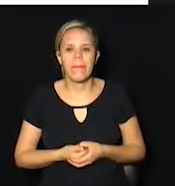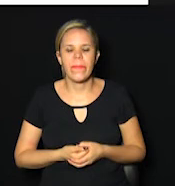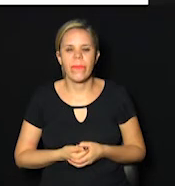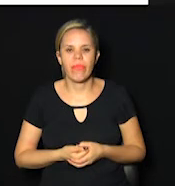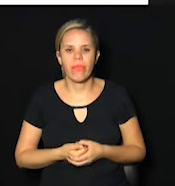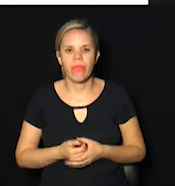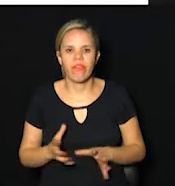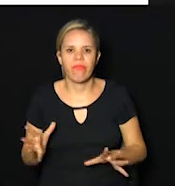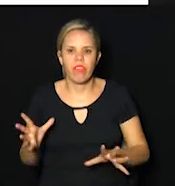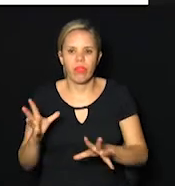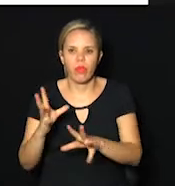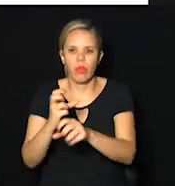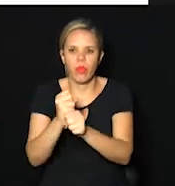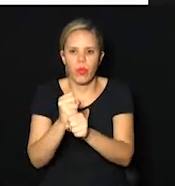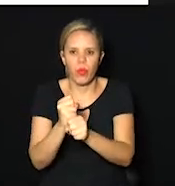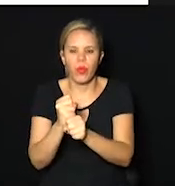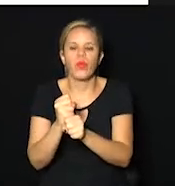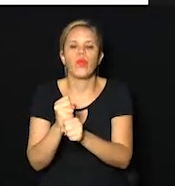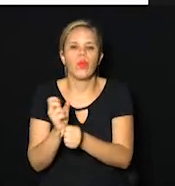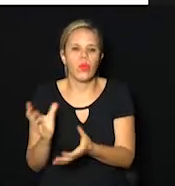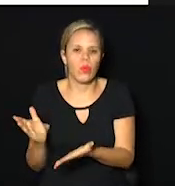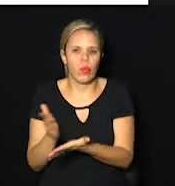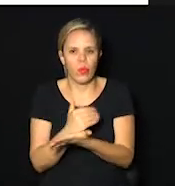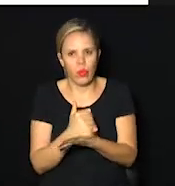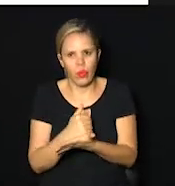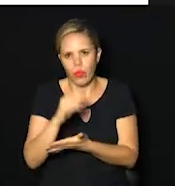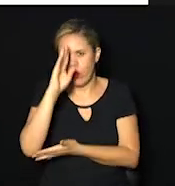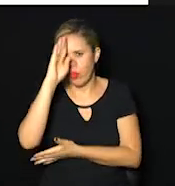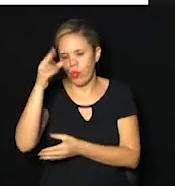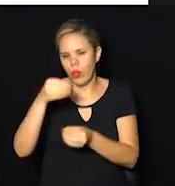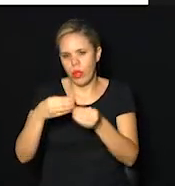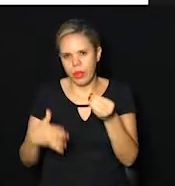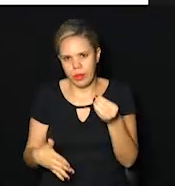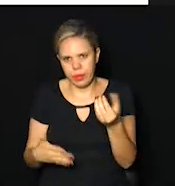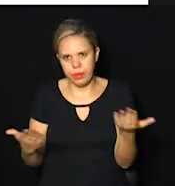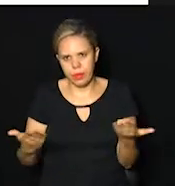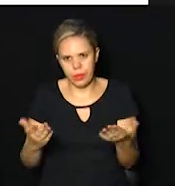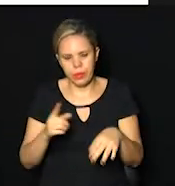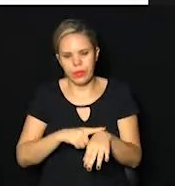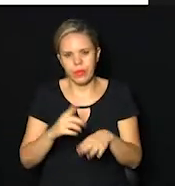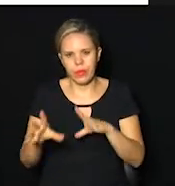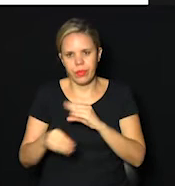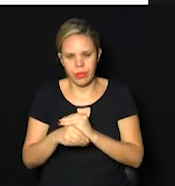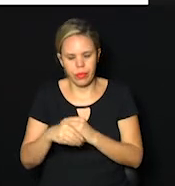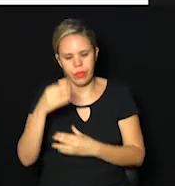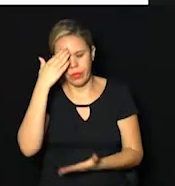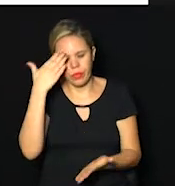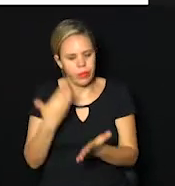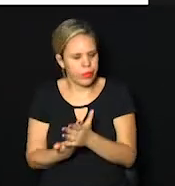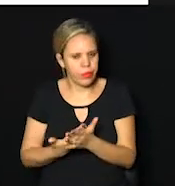apanhado daquilo que pode ser fundamental para este momento e que acredito que